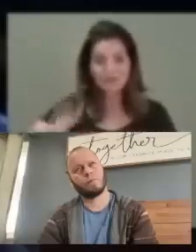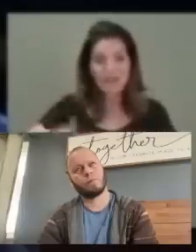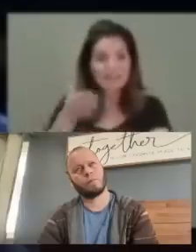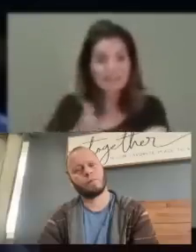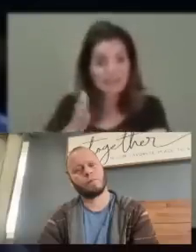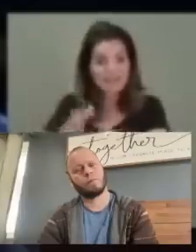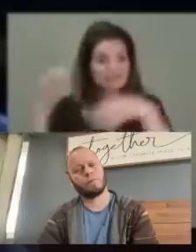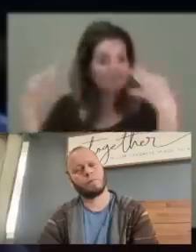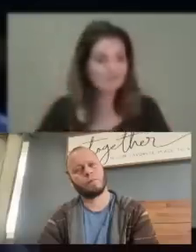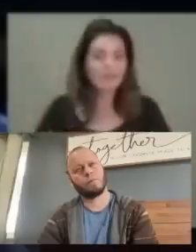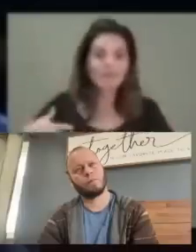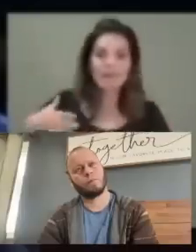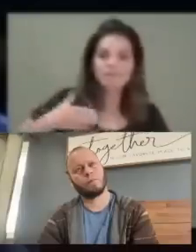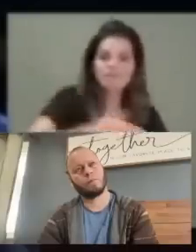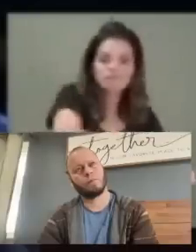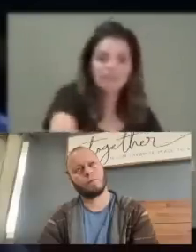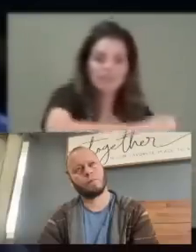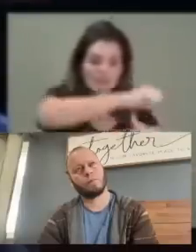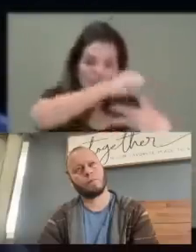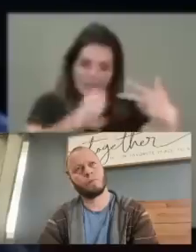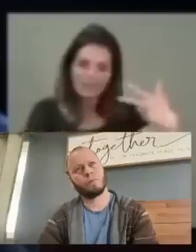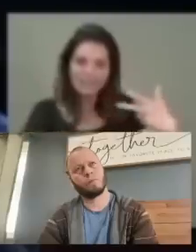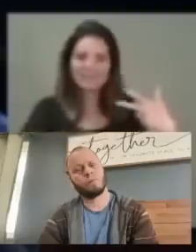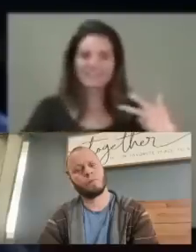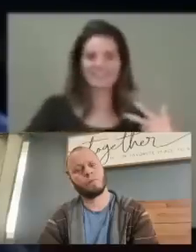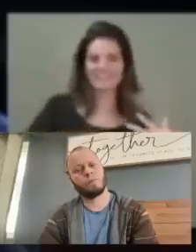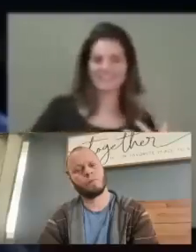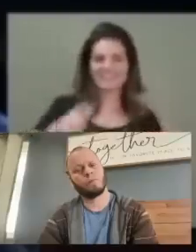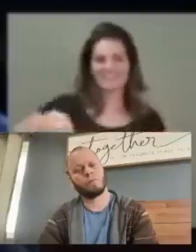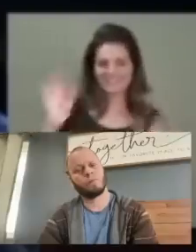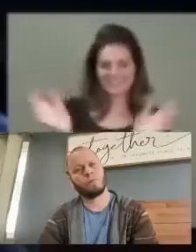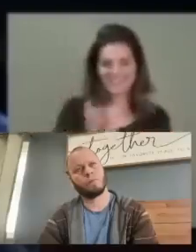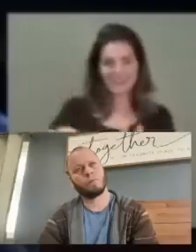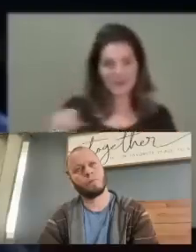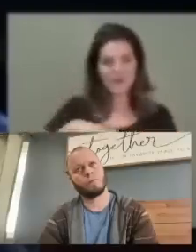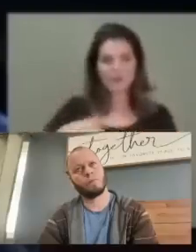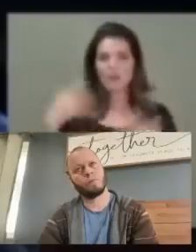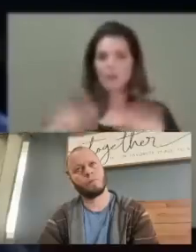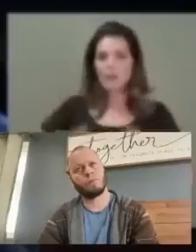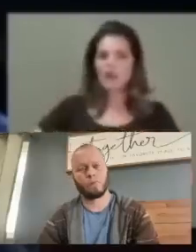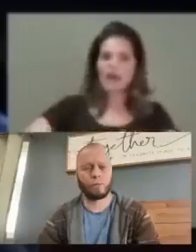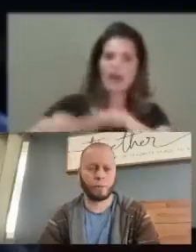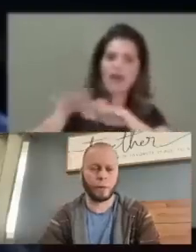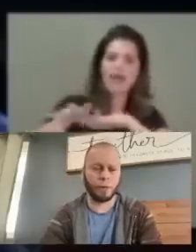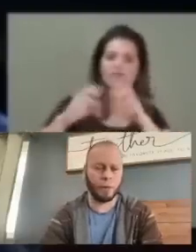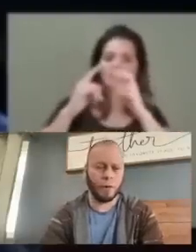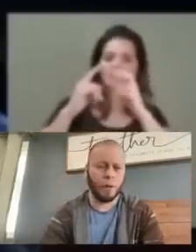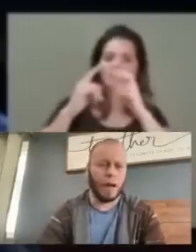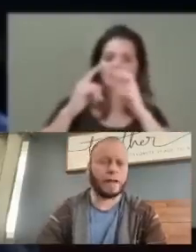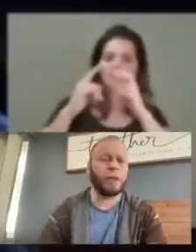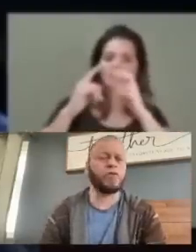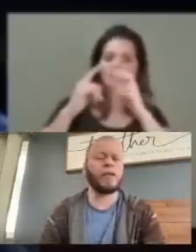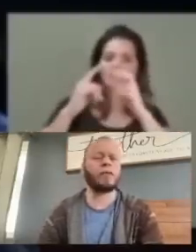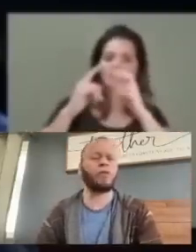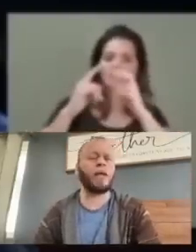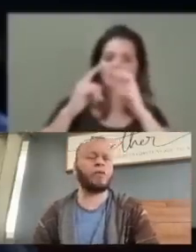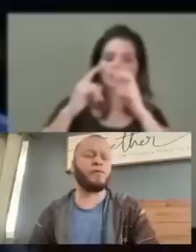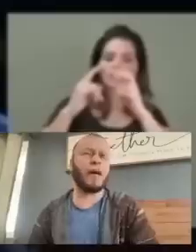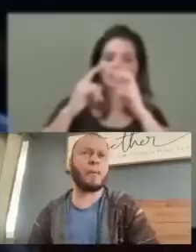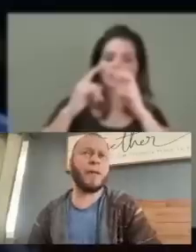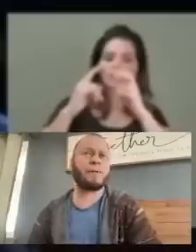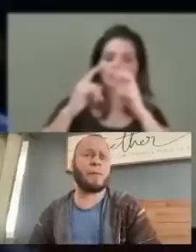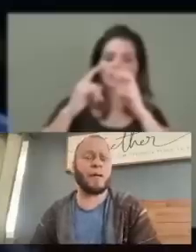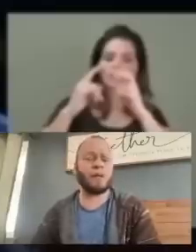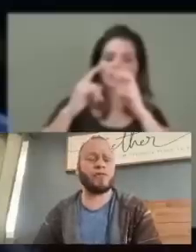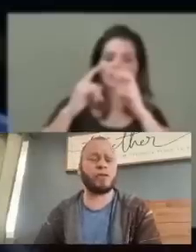para invadir os três poderes esse grupo se juntou sua acampados que estava na frente do quarto aqui os Senador